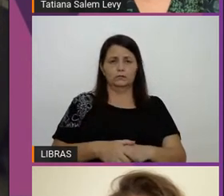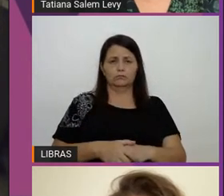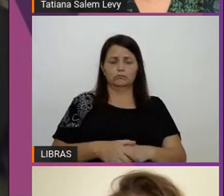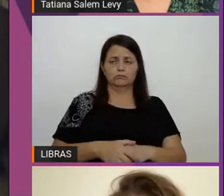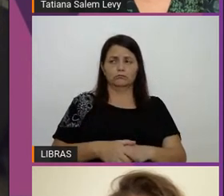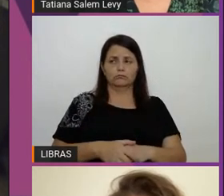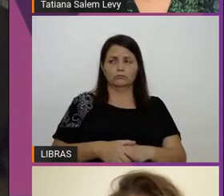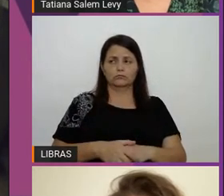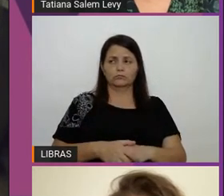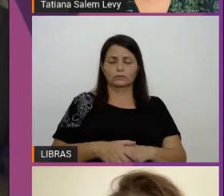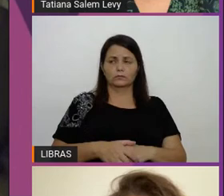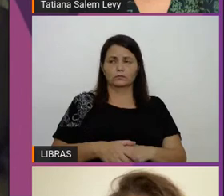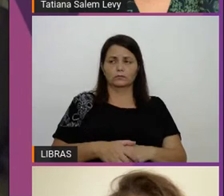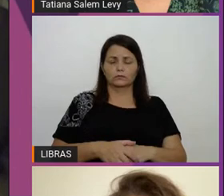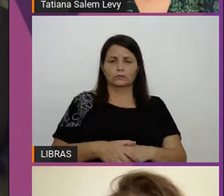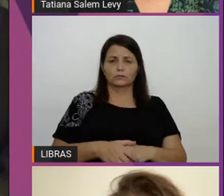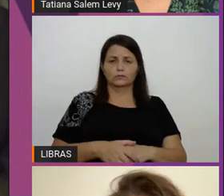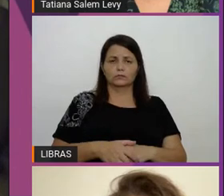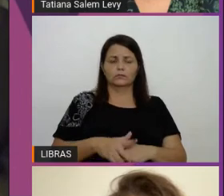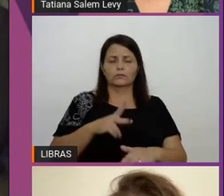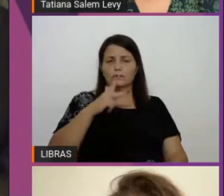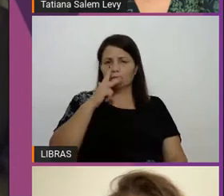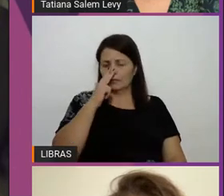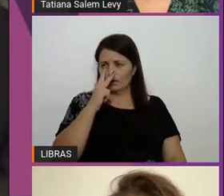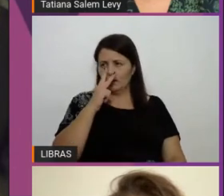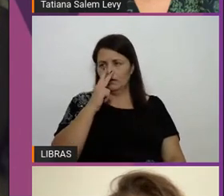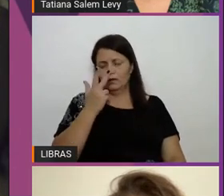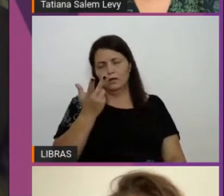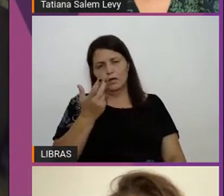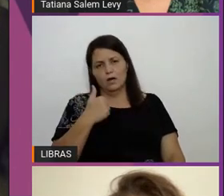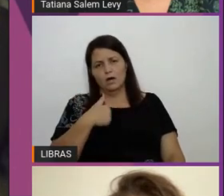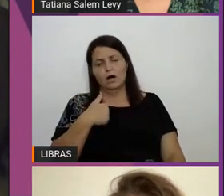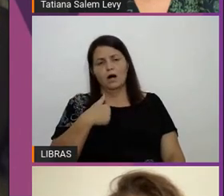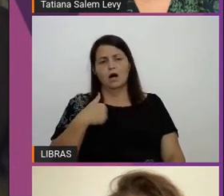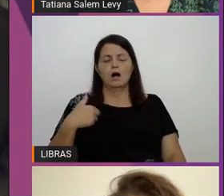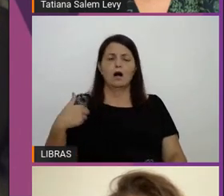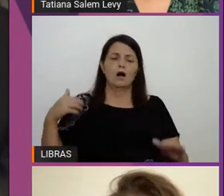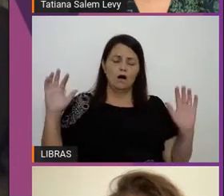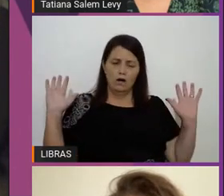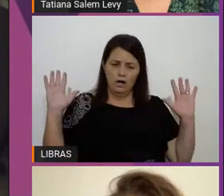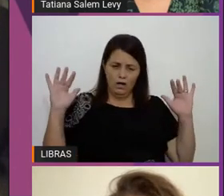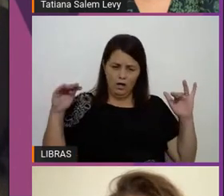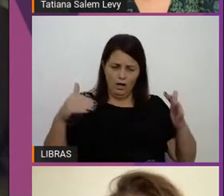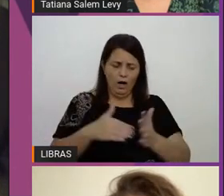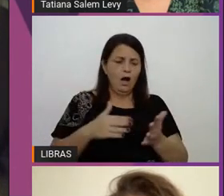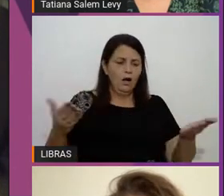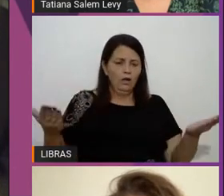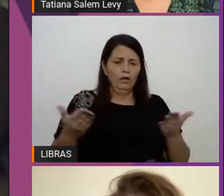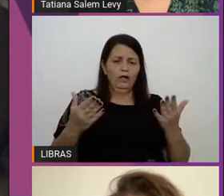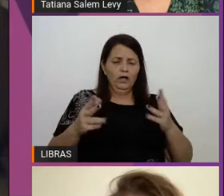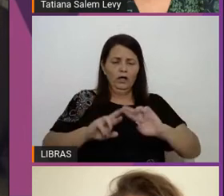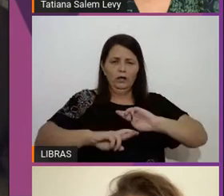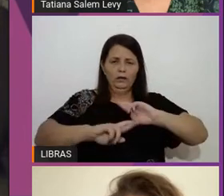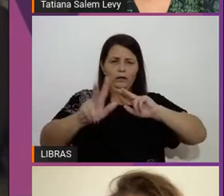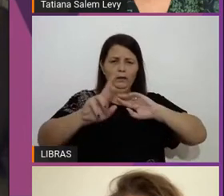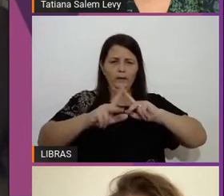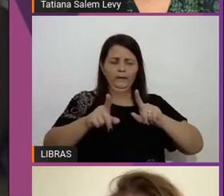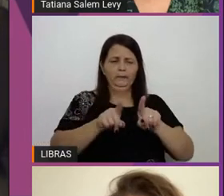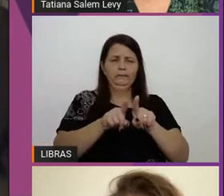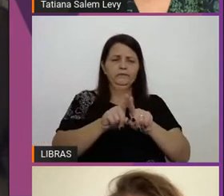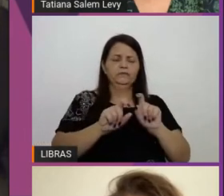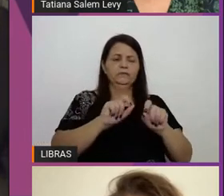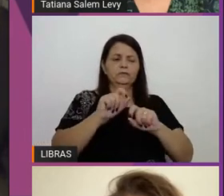era e eu achava Relaxa até hoje eu gostei muito de comum apesar de tão diferença